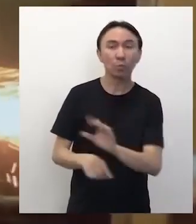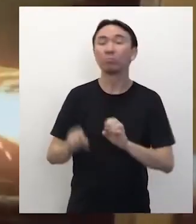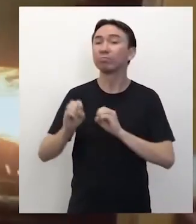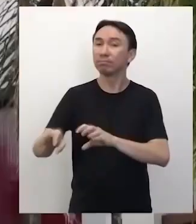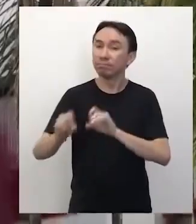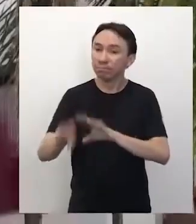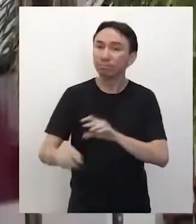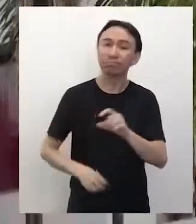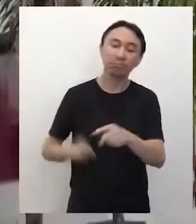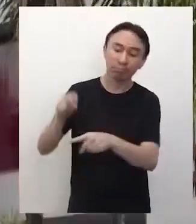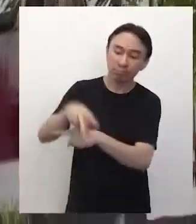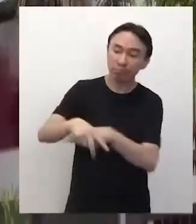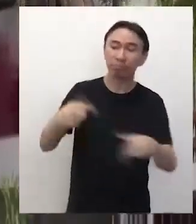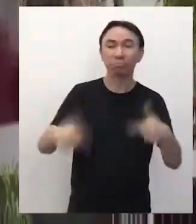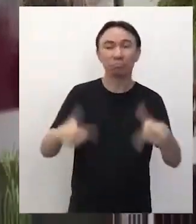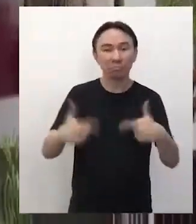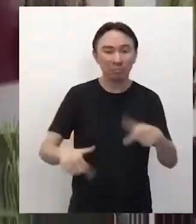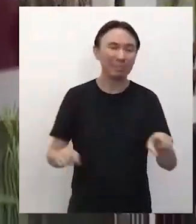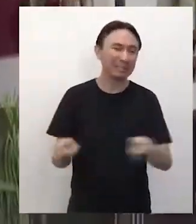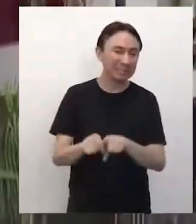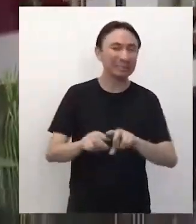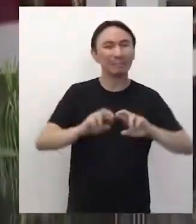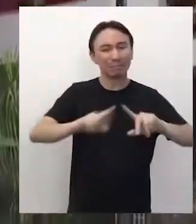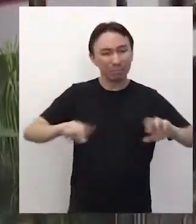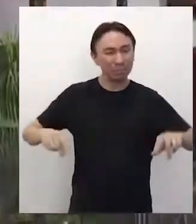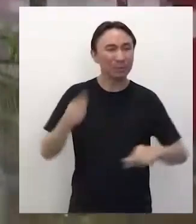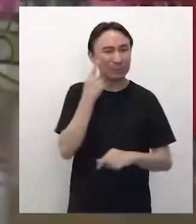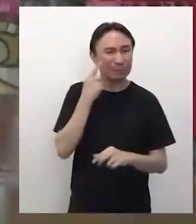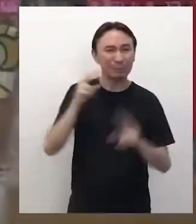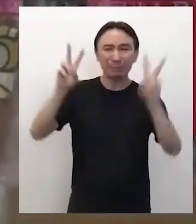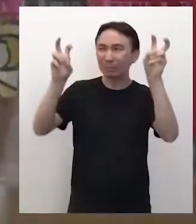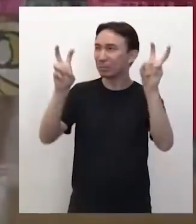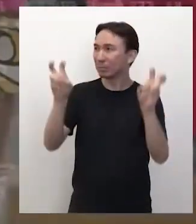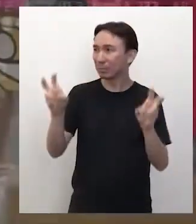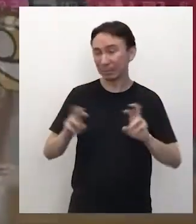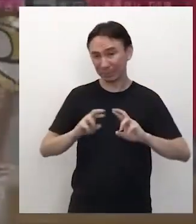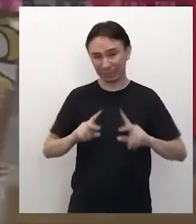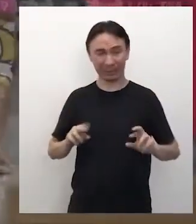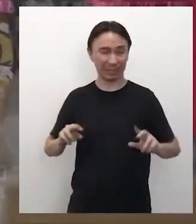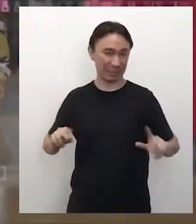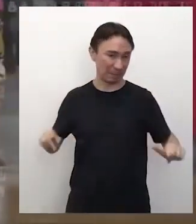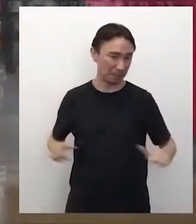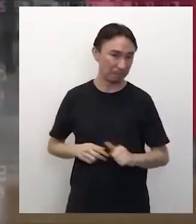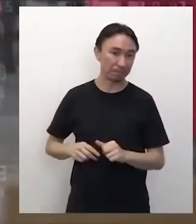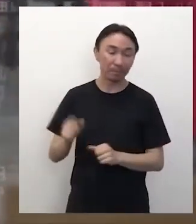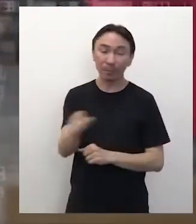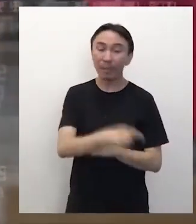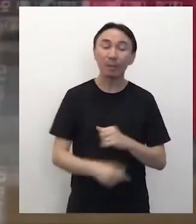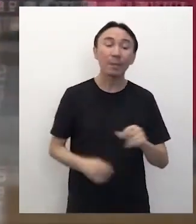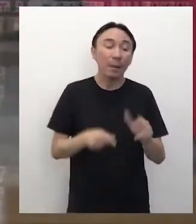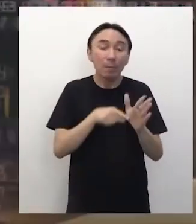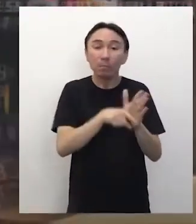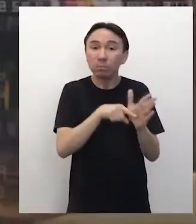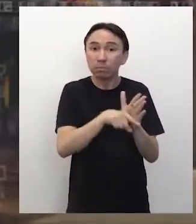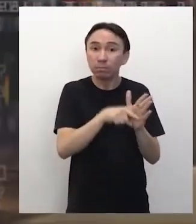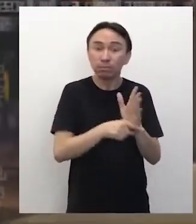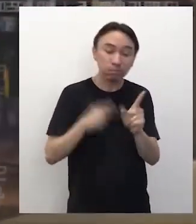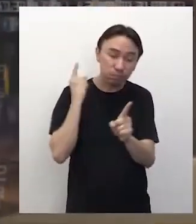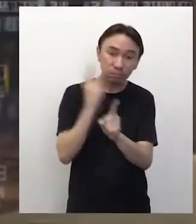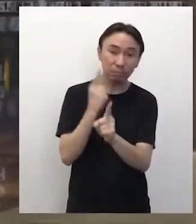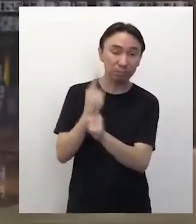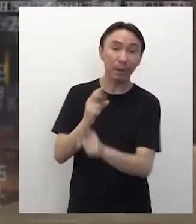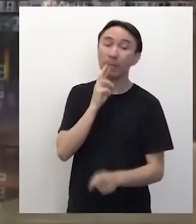emprego, condições de moradia e diversos outros assuntos. Os resultados do censo são indispensáveis